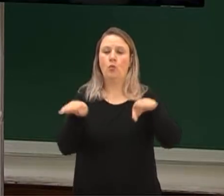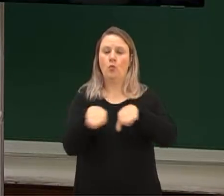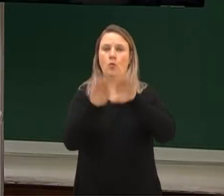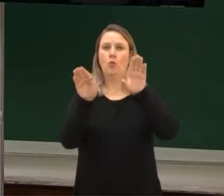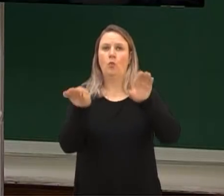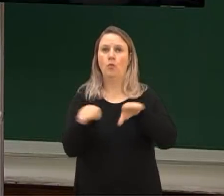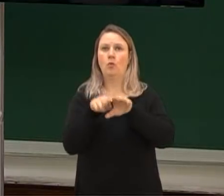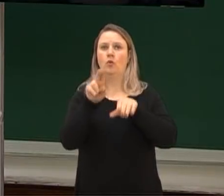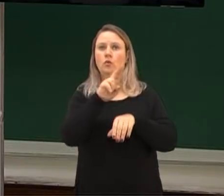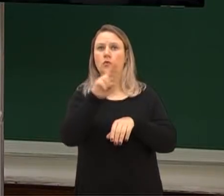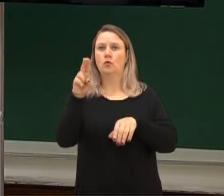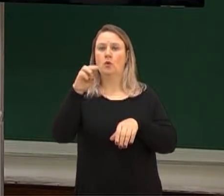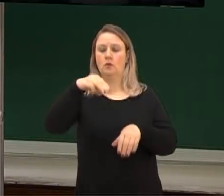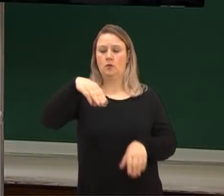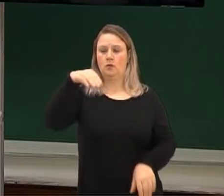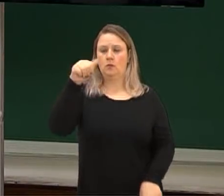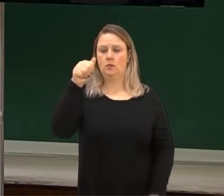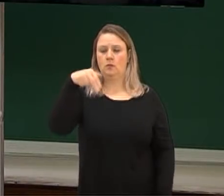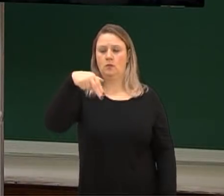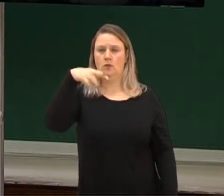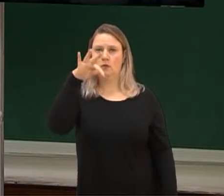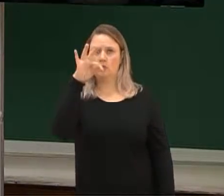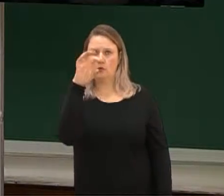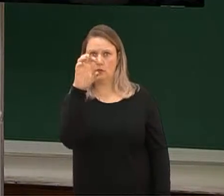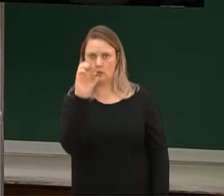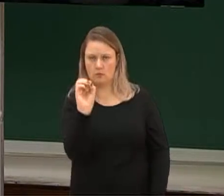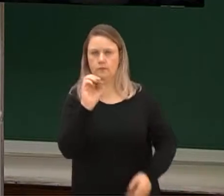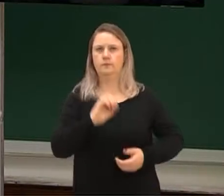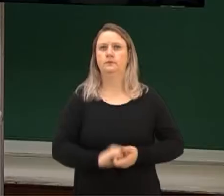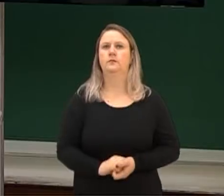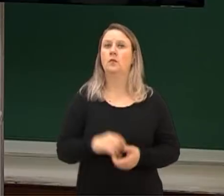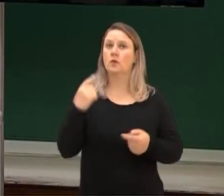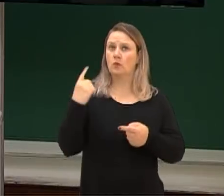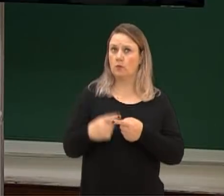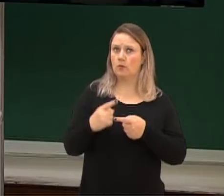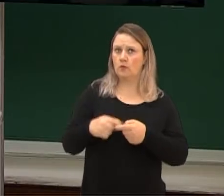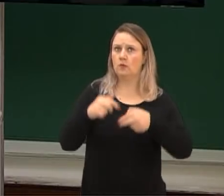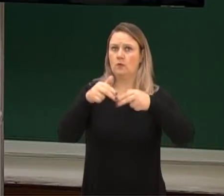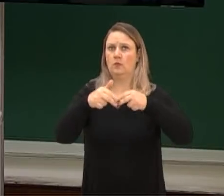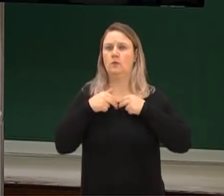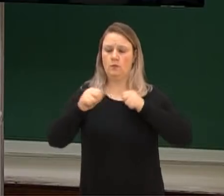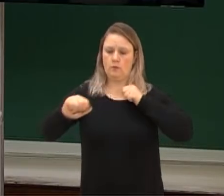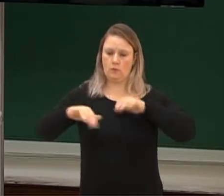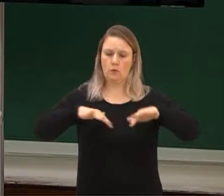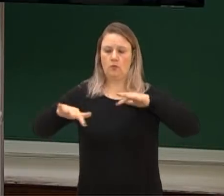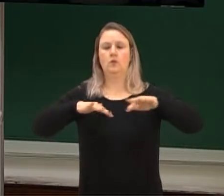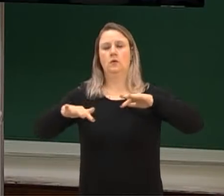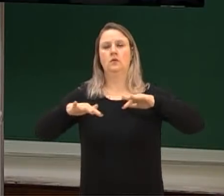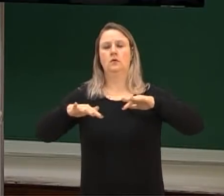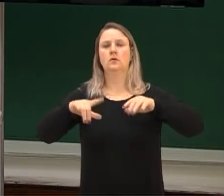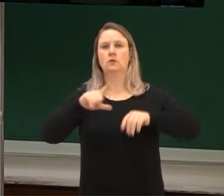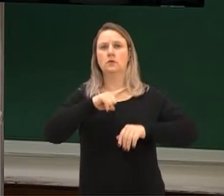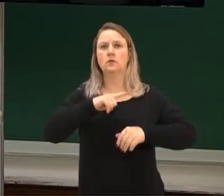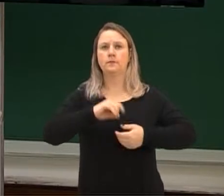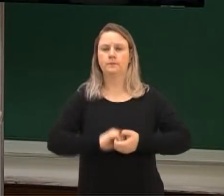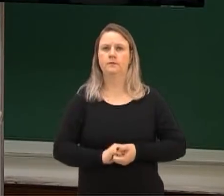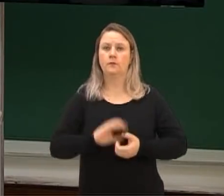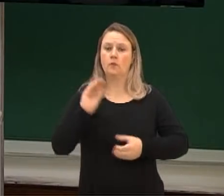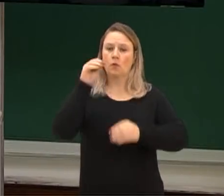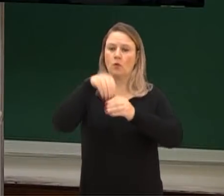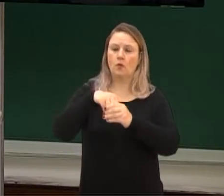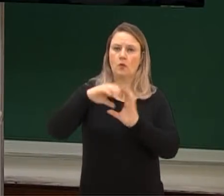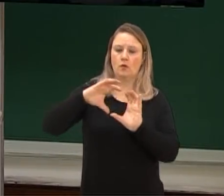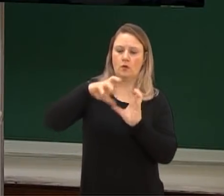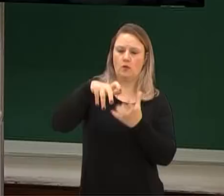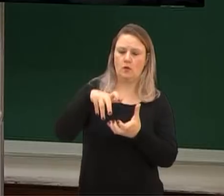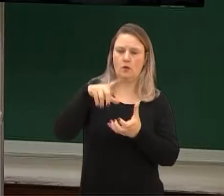movimentarem, é no manto, tá? Então, é por isso que elas se movimentam, porque há esse movimento dentro da Terra que faz com que elas